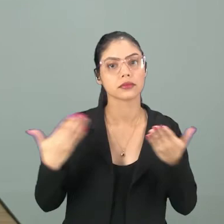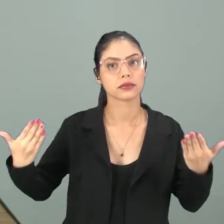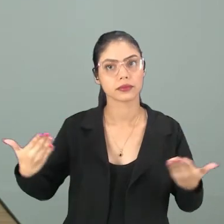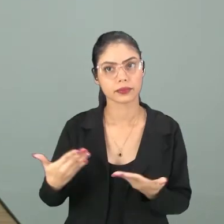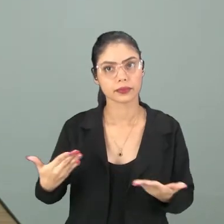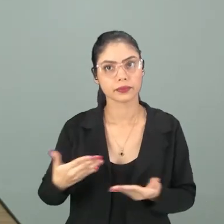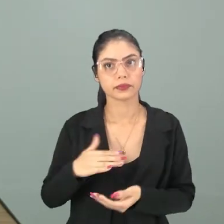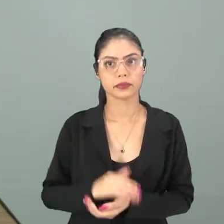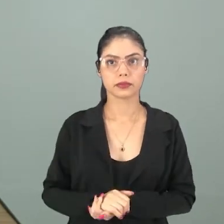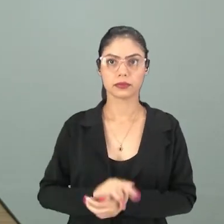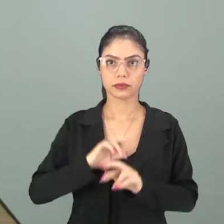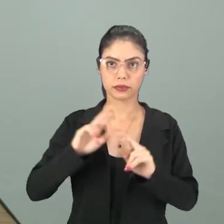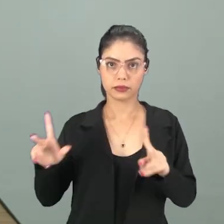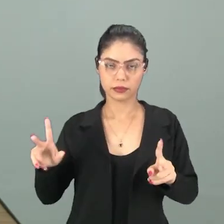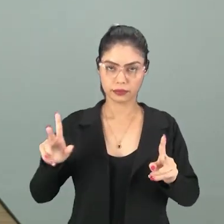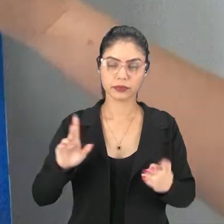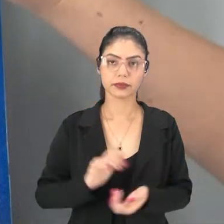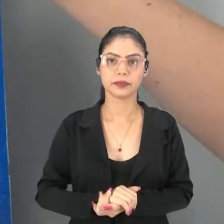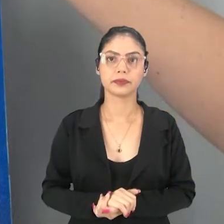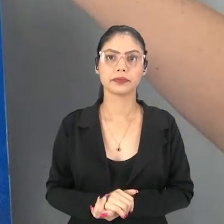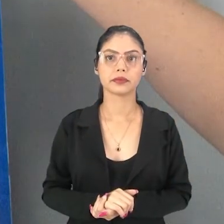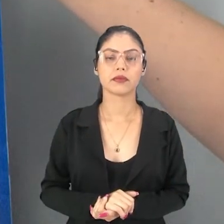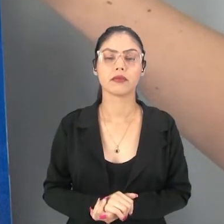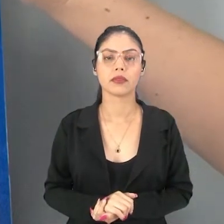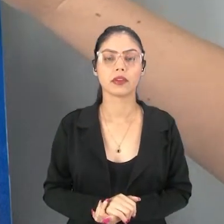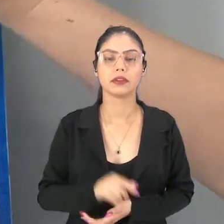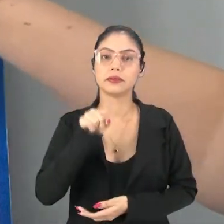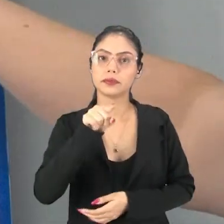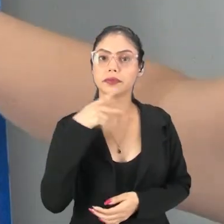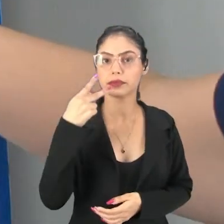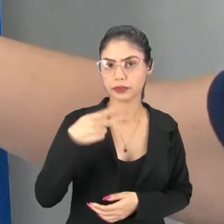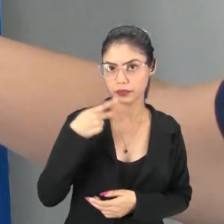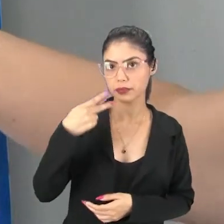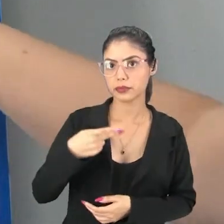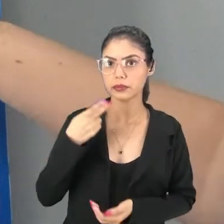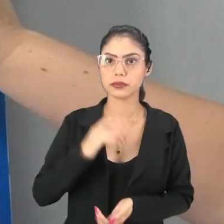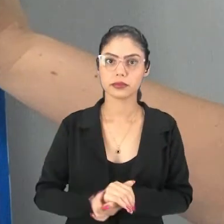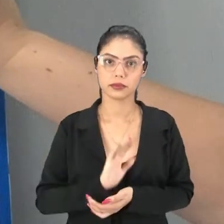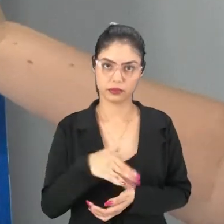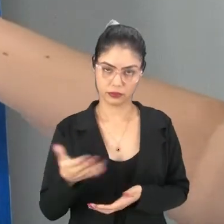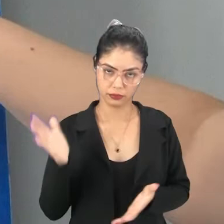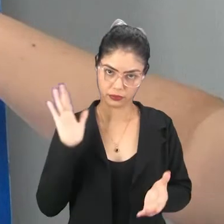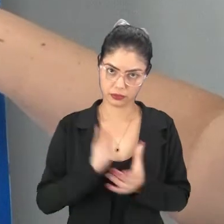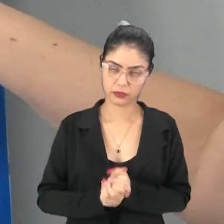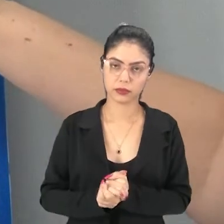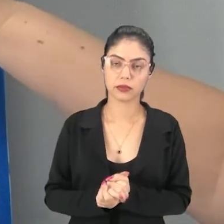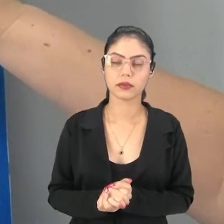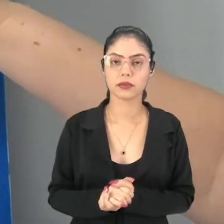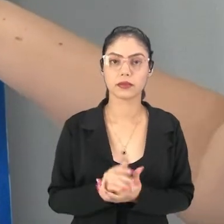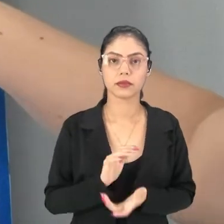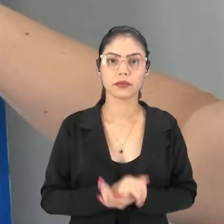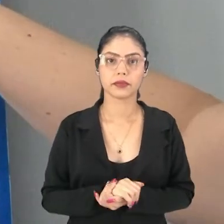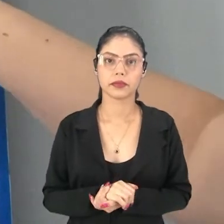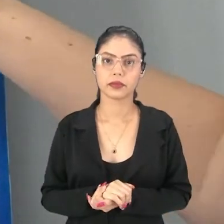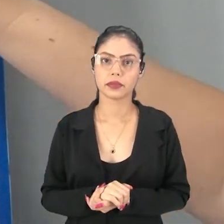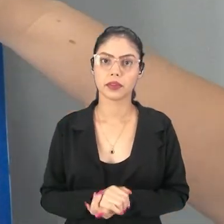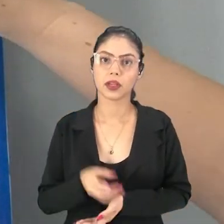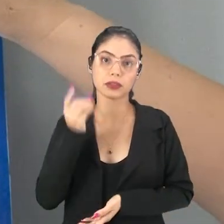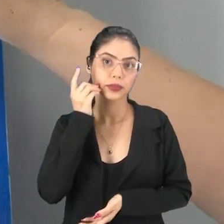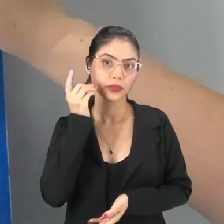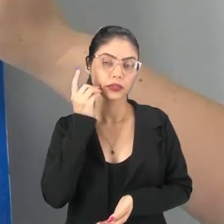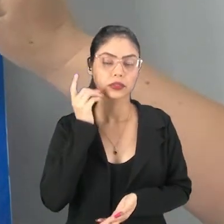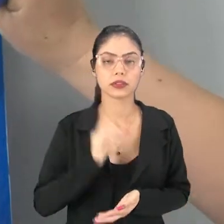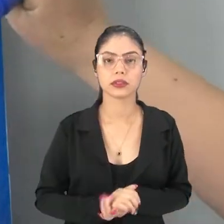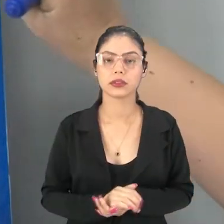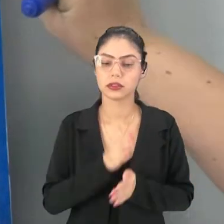de hoje. Essa é a diferença, né? Então, aqui vai falando, né? Quando ele casou, olha aqui, as datas,